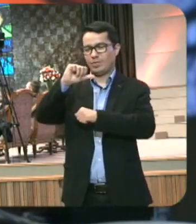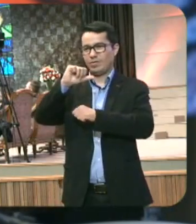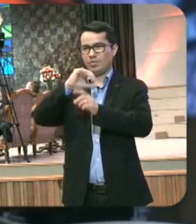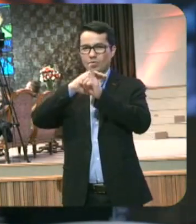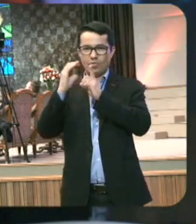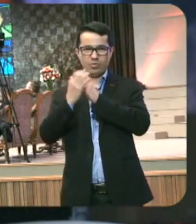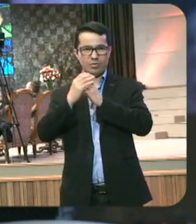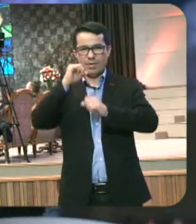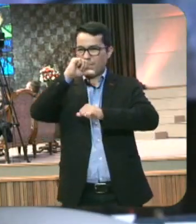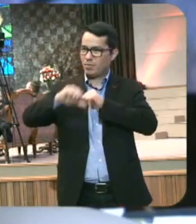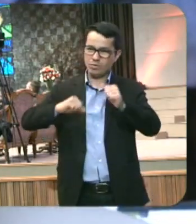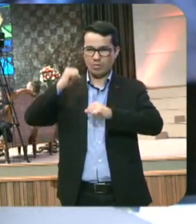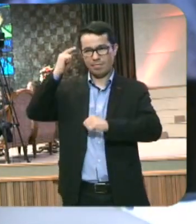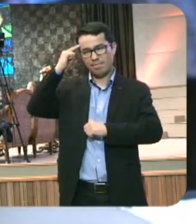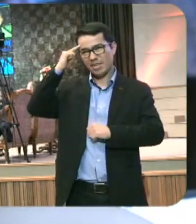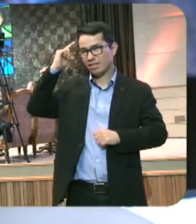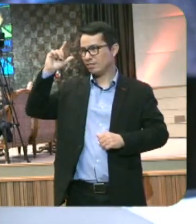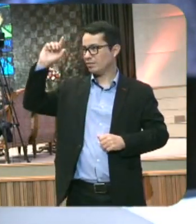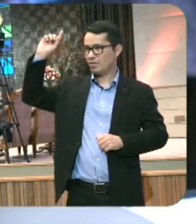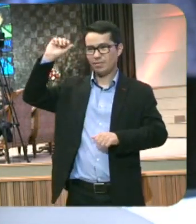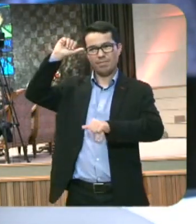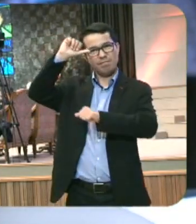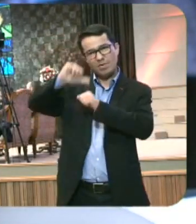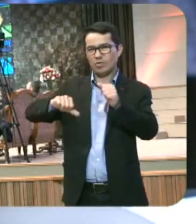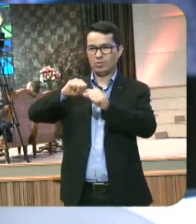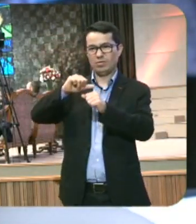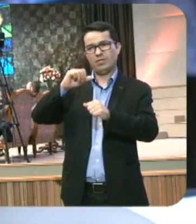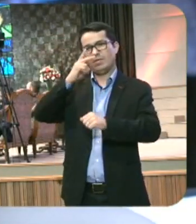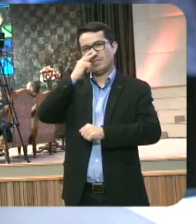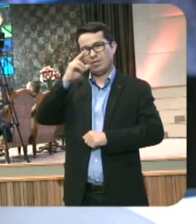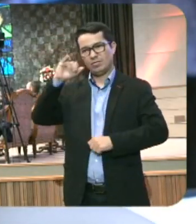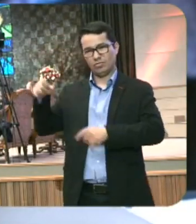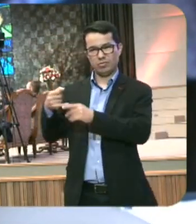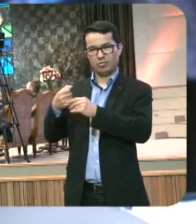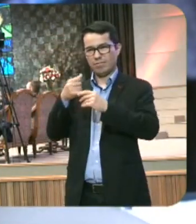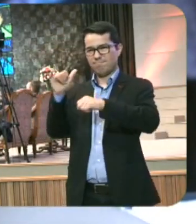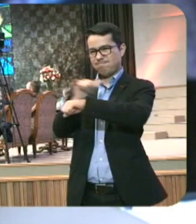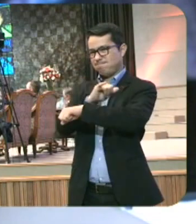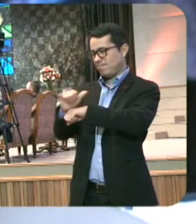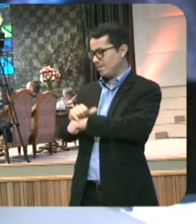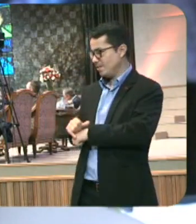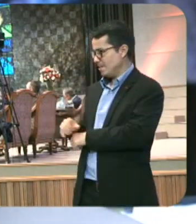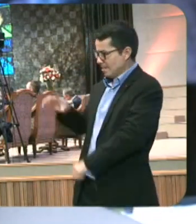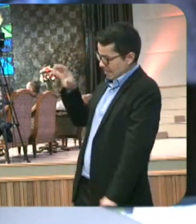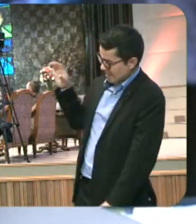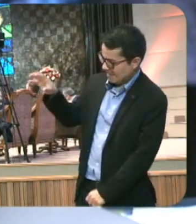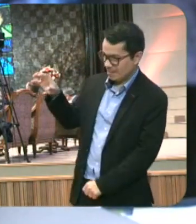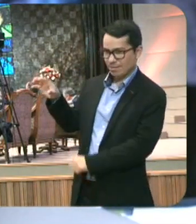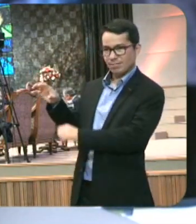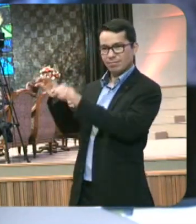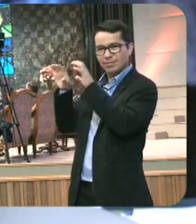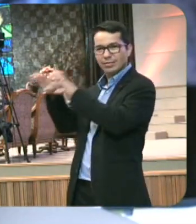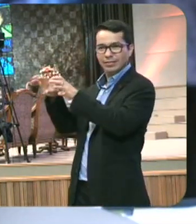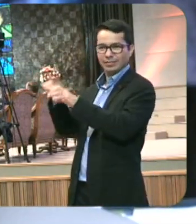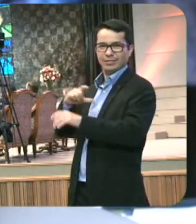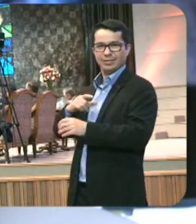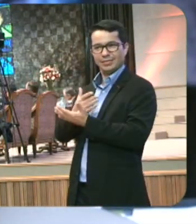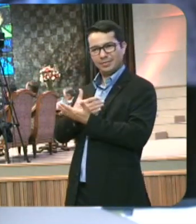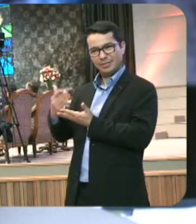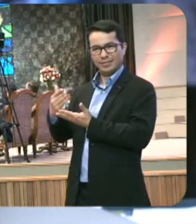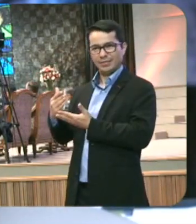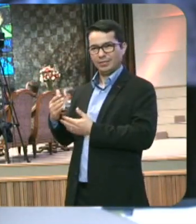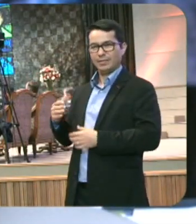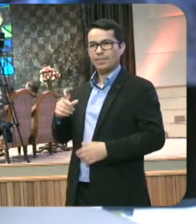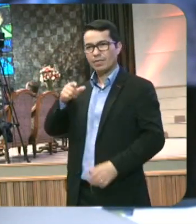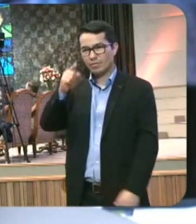influenciados pelo ensino da palavra de Deus. É tão tremendo isso, que na época